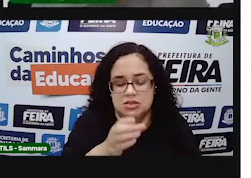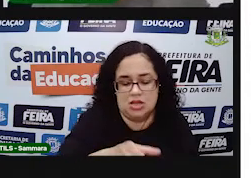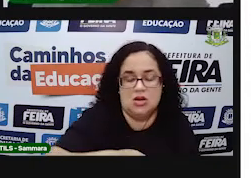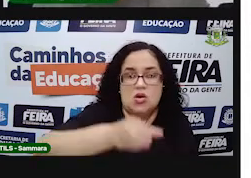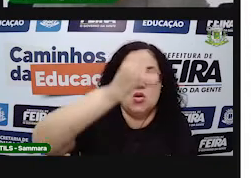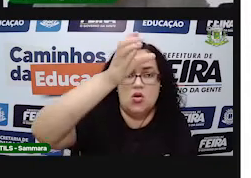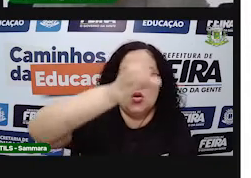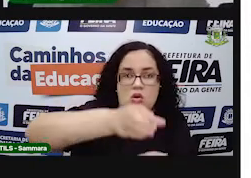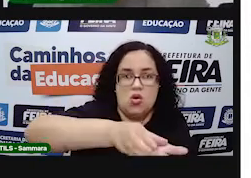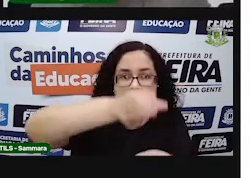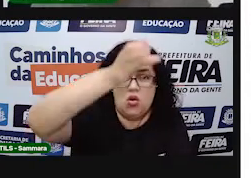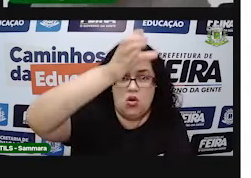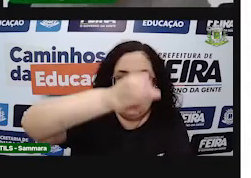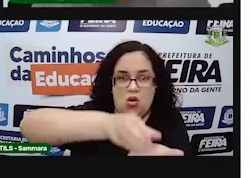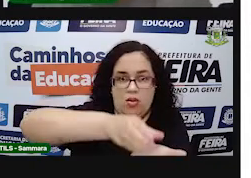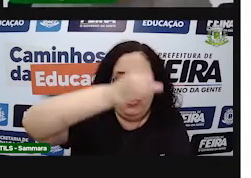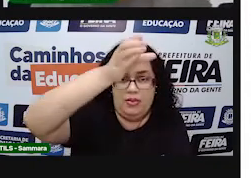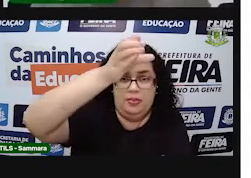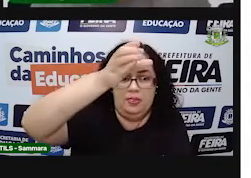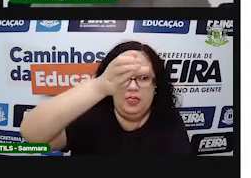imagina um copo, ou pega um copo.